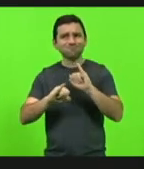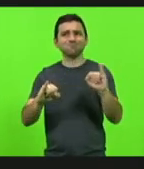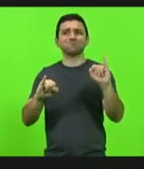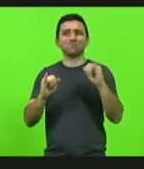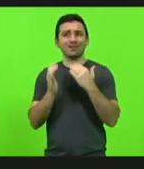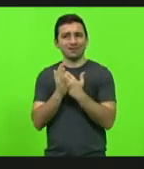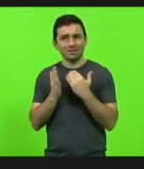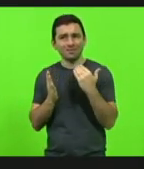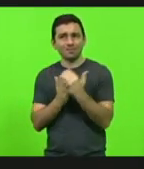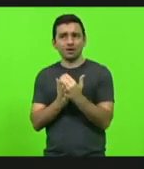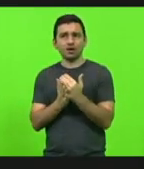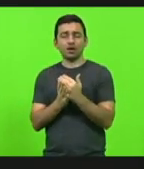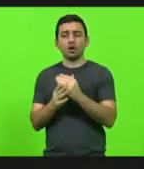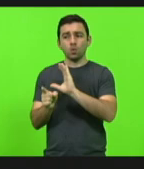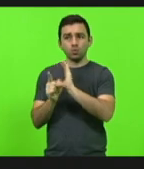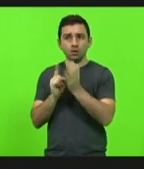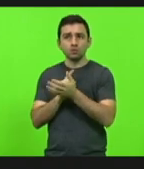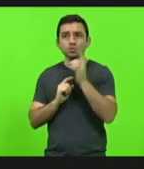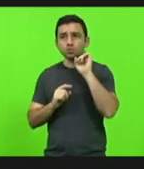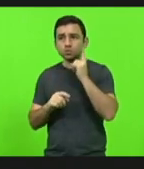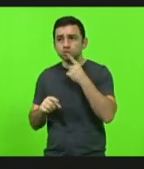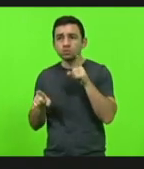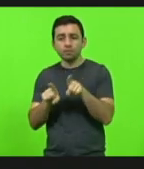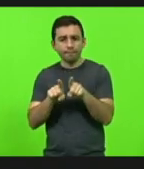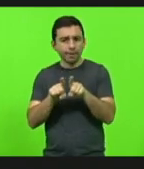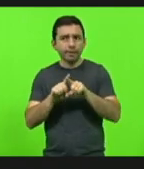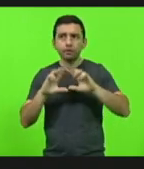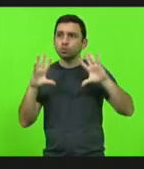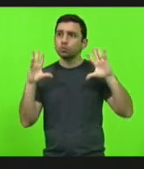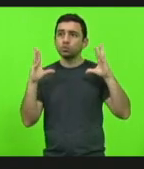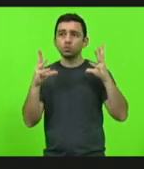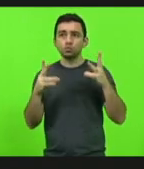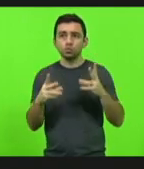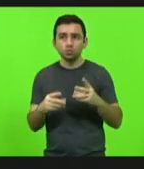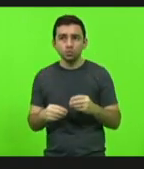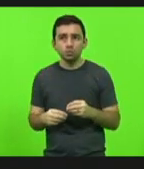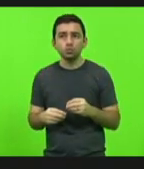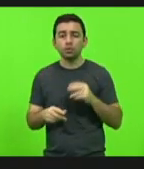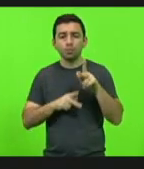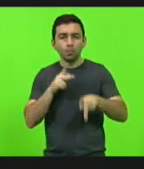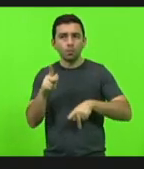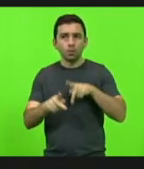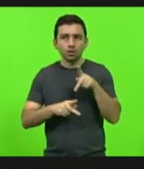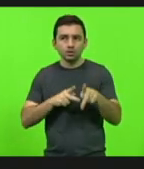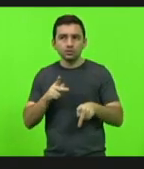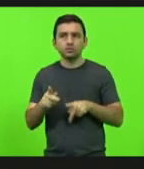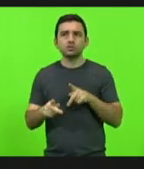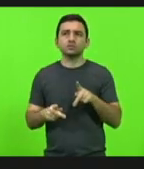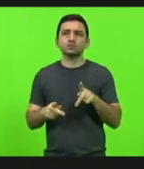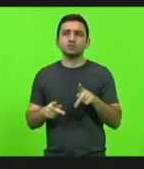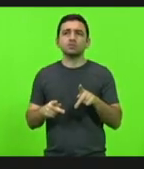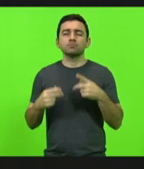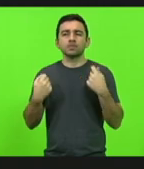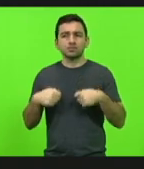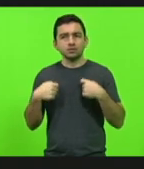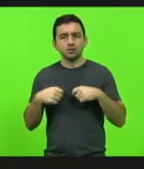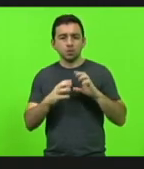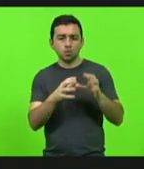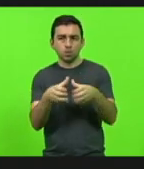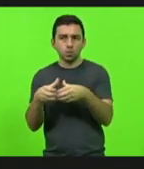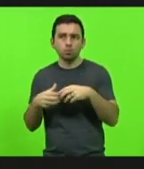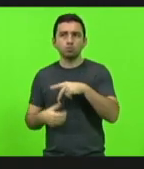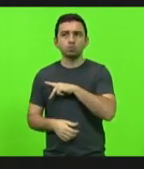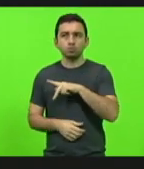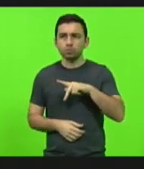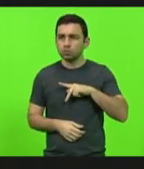não só com a comunidade surda mas também com todas as a população e todos os os órgãos públicos meios